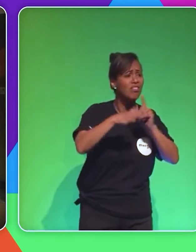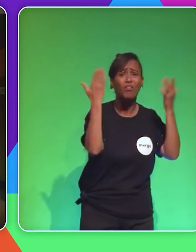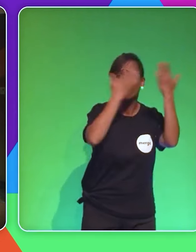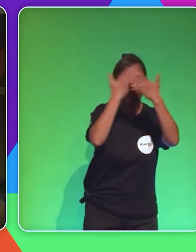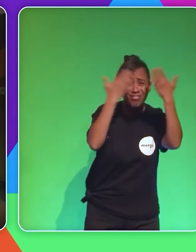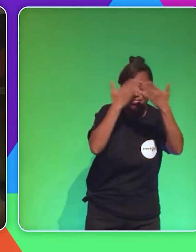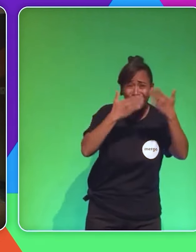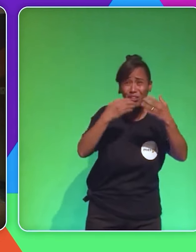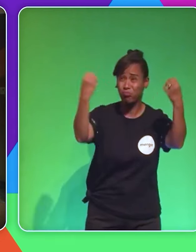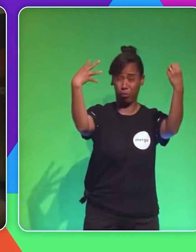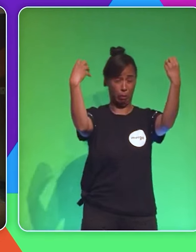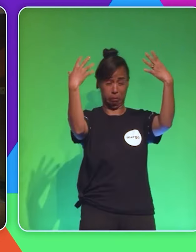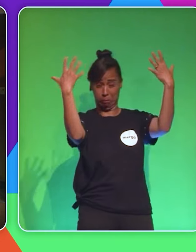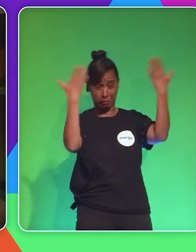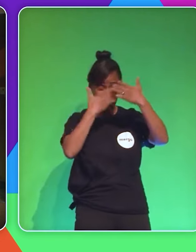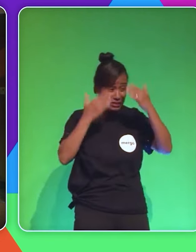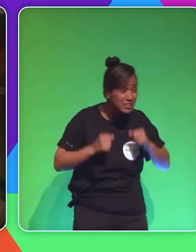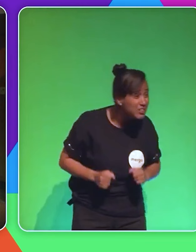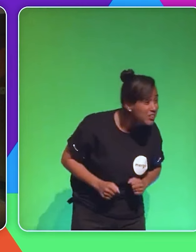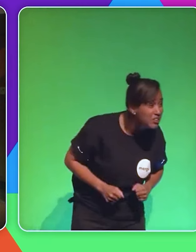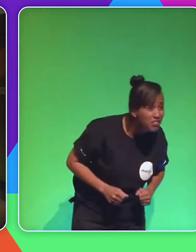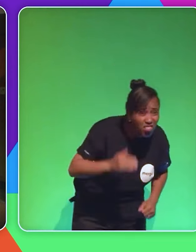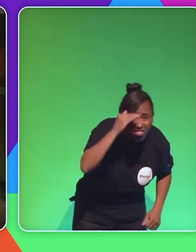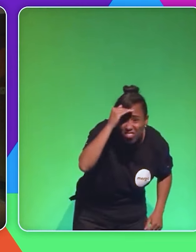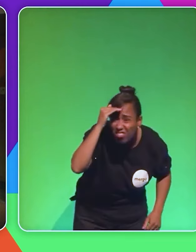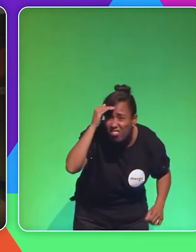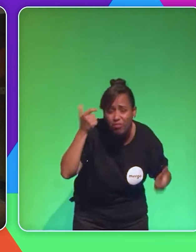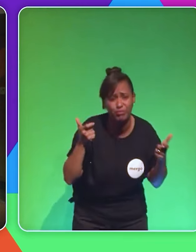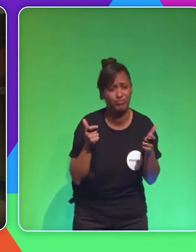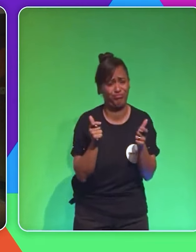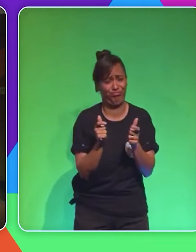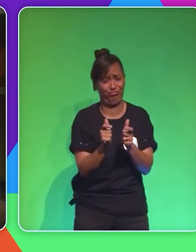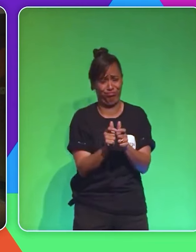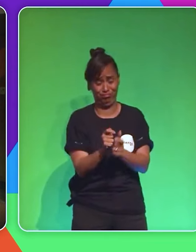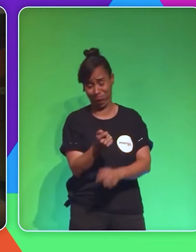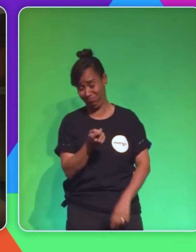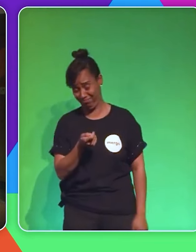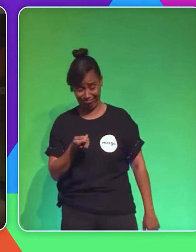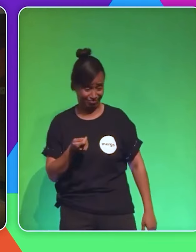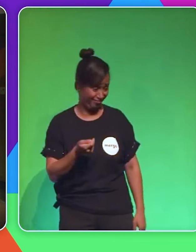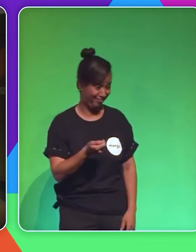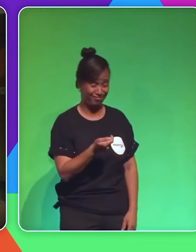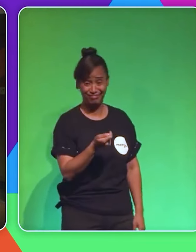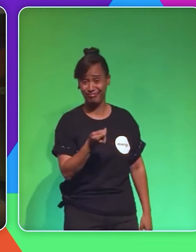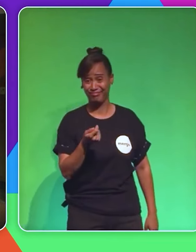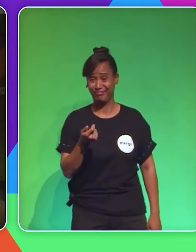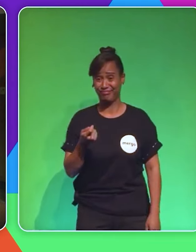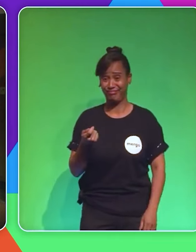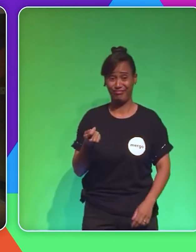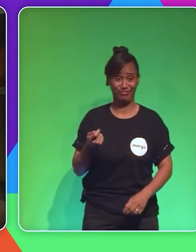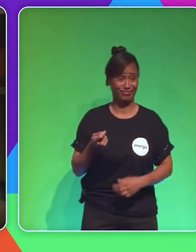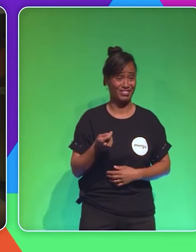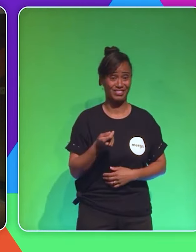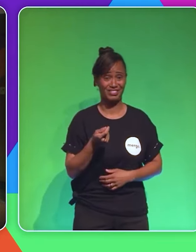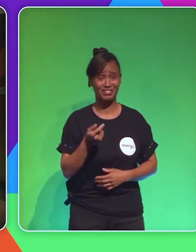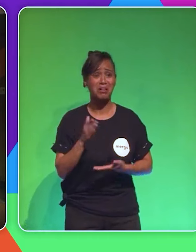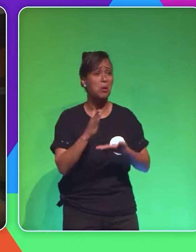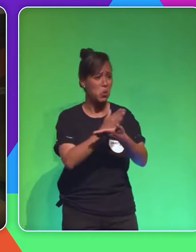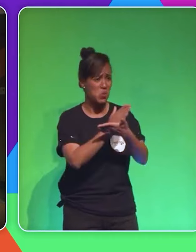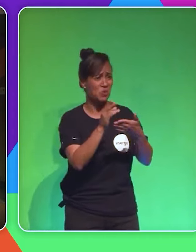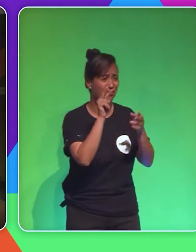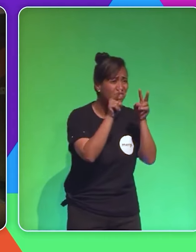conseguindo ver não agora vamos vamos ver nossa tem muito pouco aqui não é possível ah ali ali agora eu tô vendo agora tô